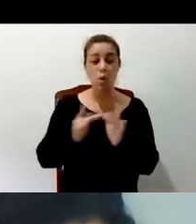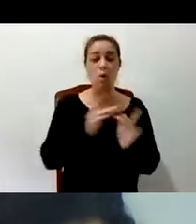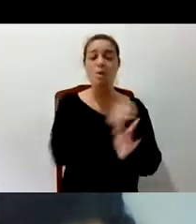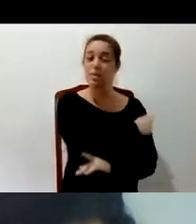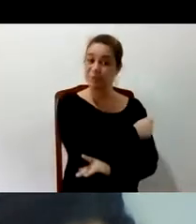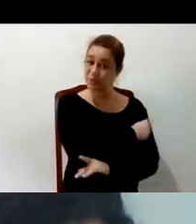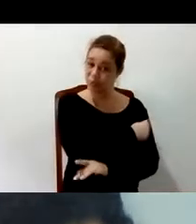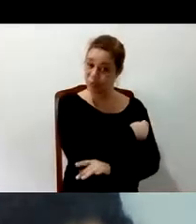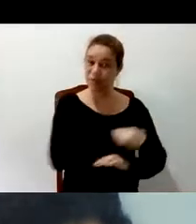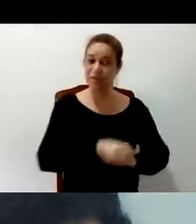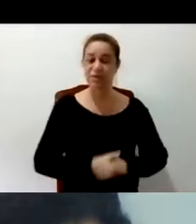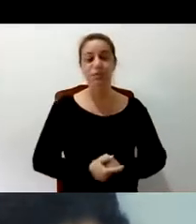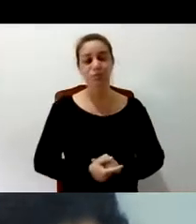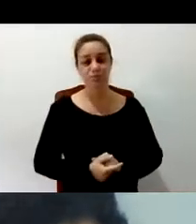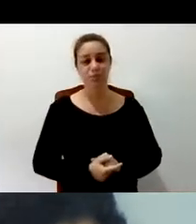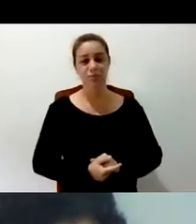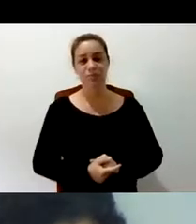né? E